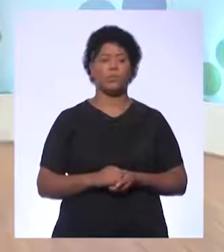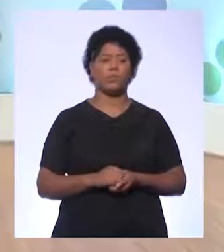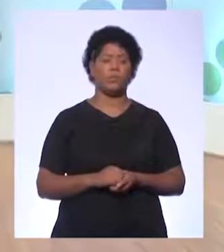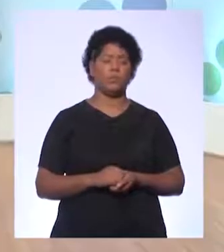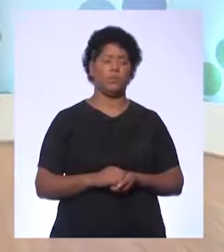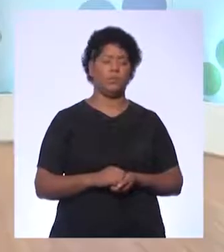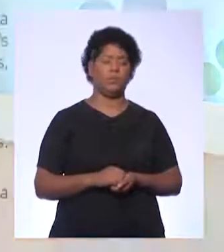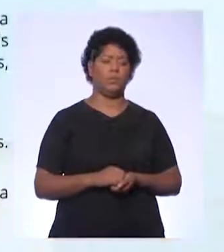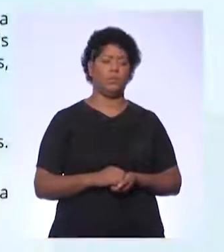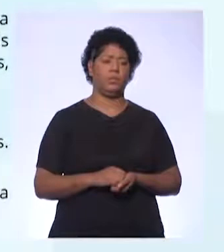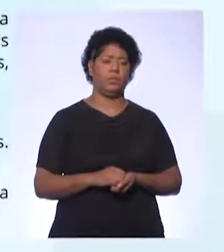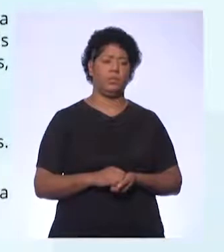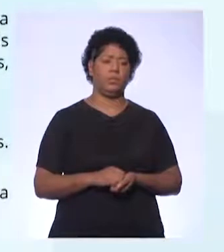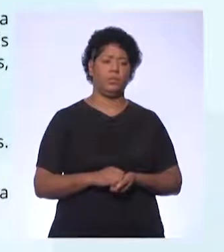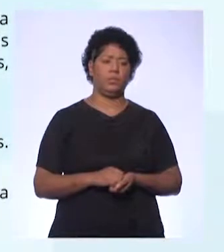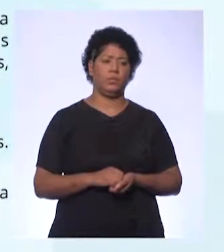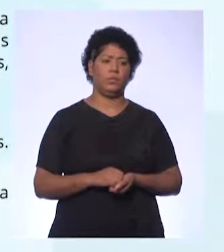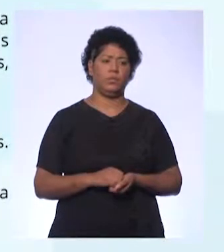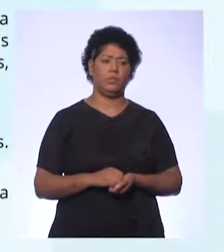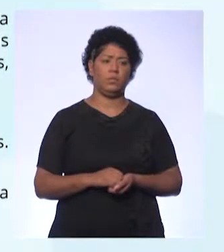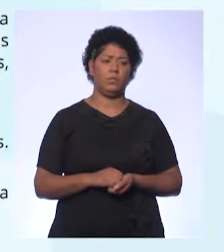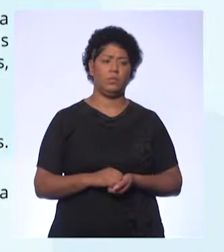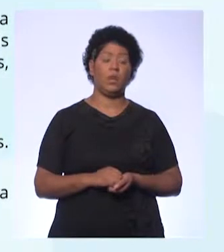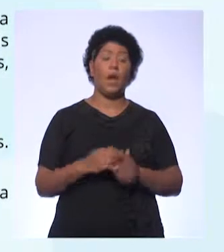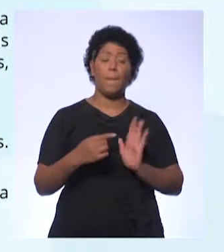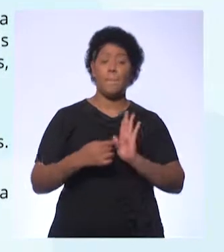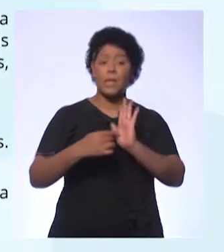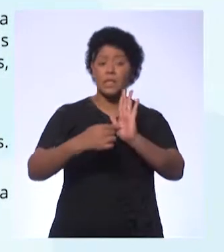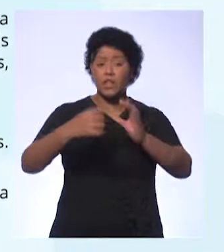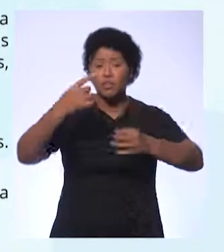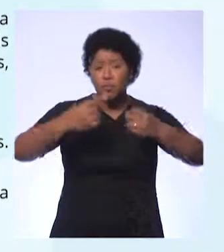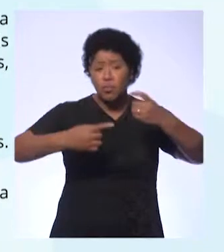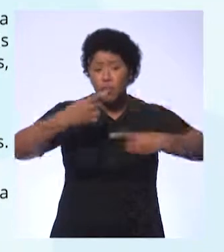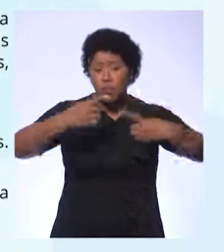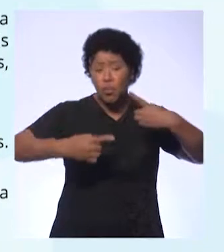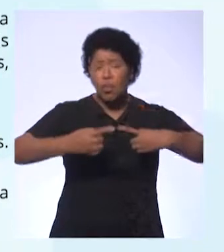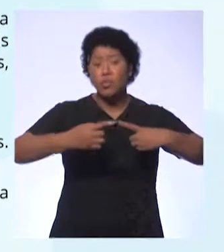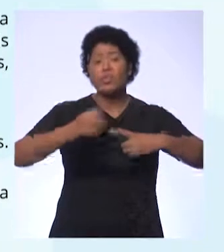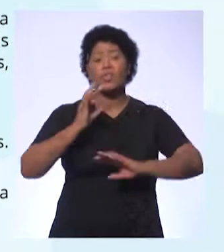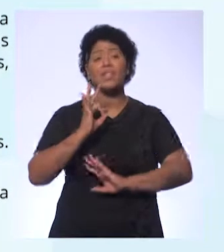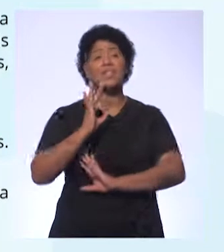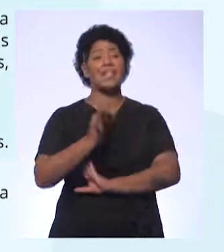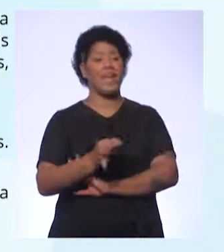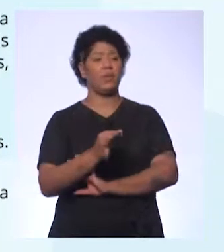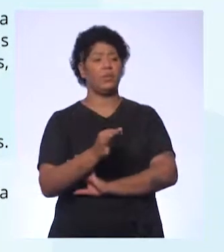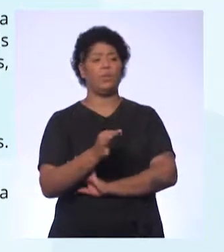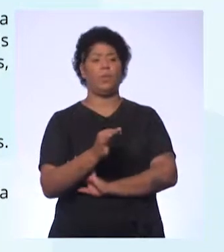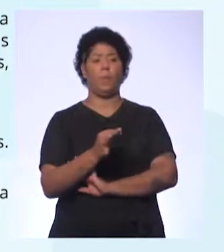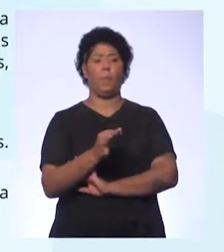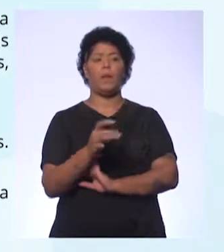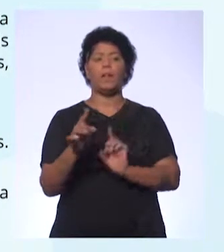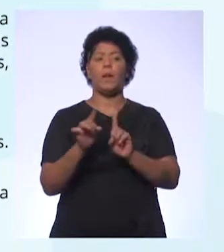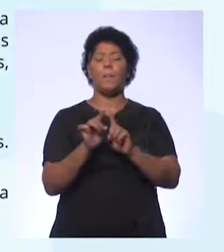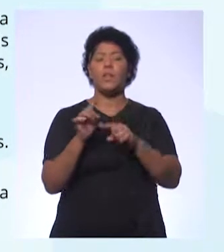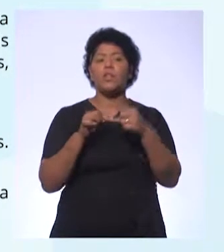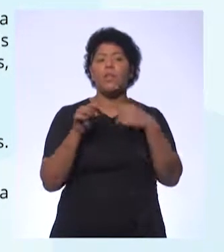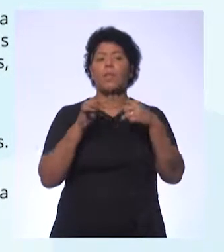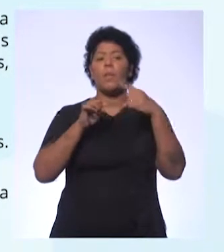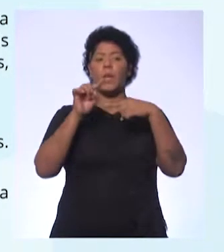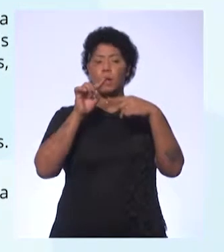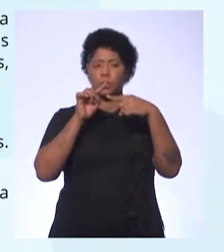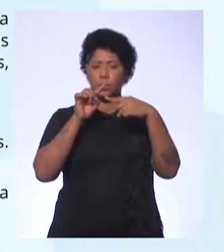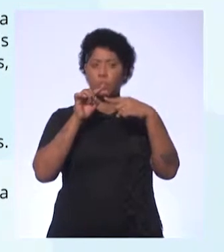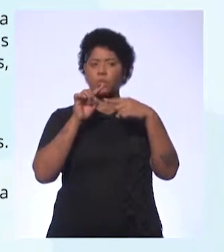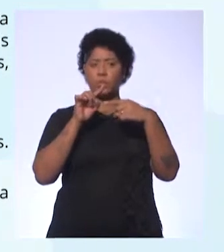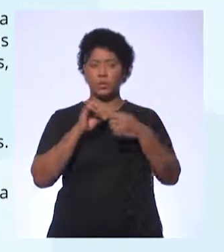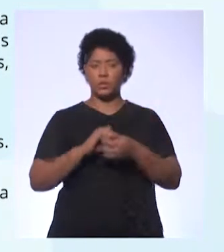O 8º passo apresenta discurso direto com estrutura básica de construção de texto e desenvolvimento das ações. O